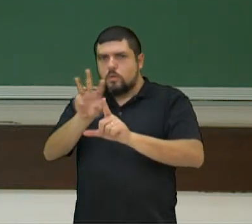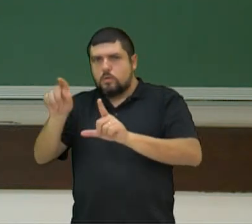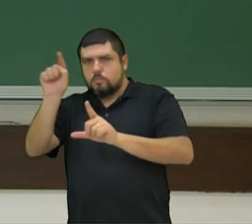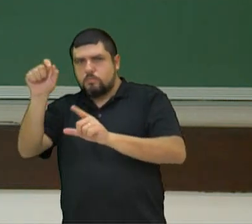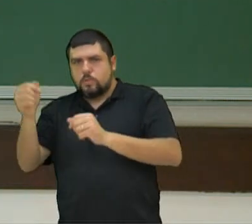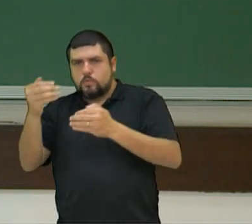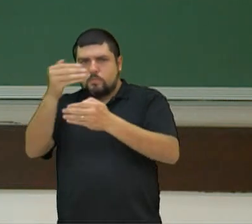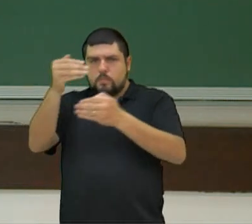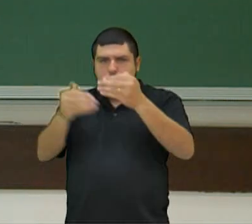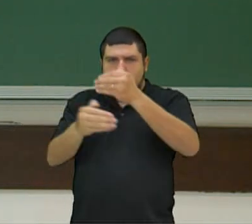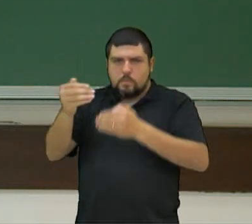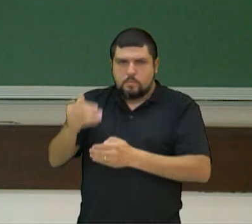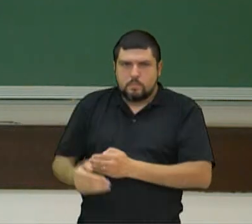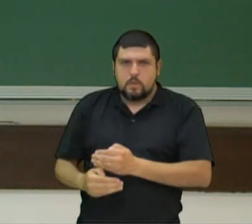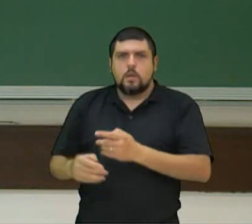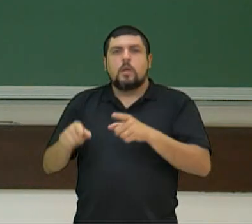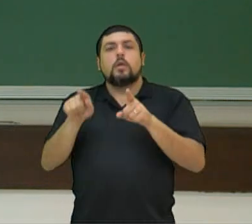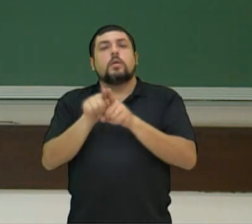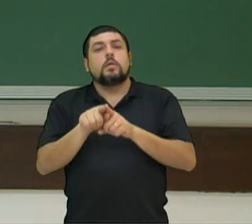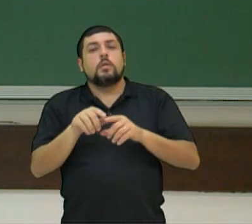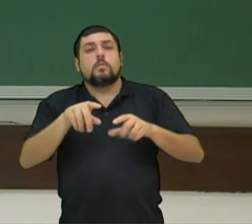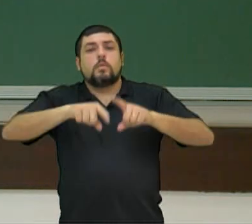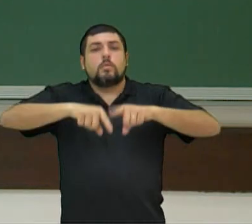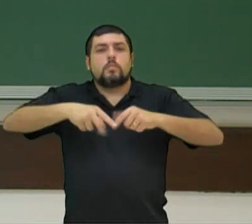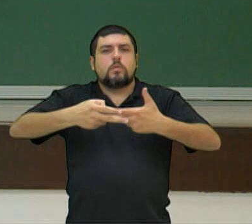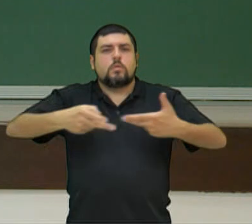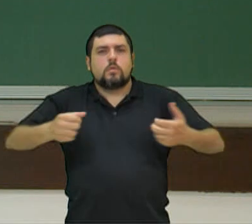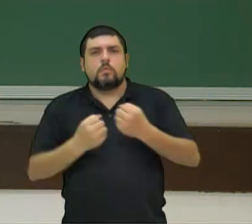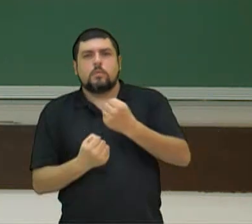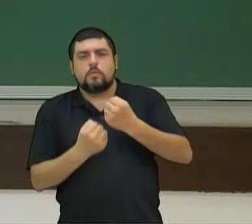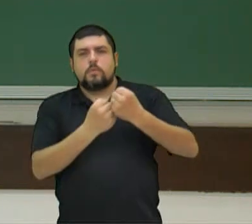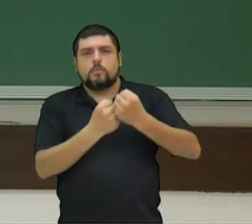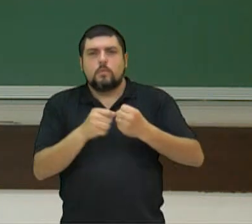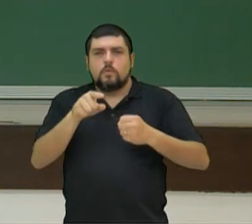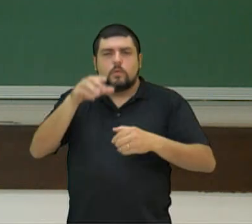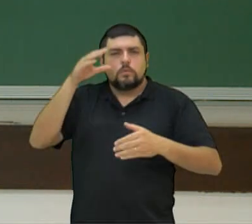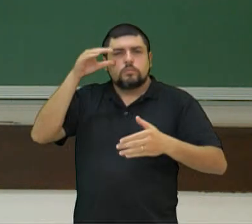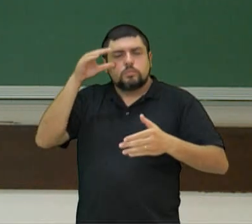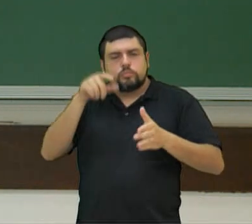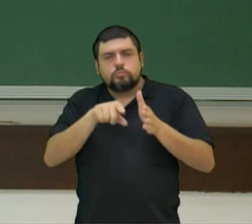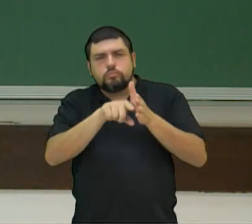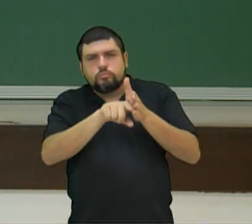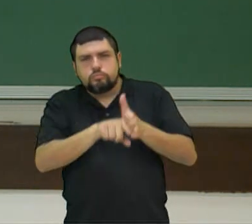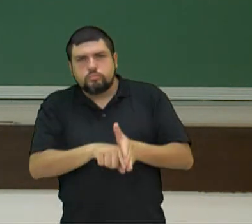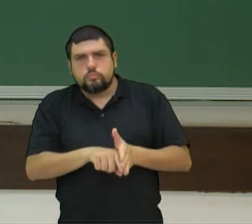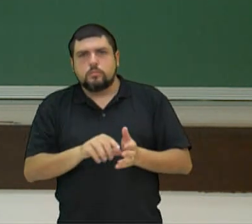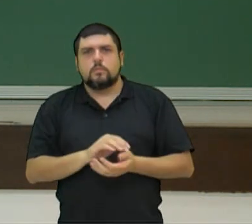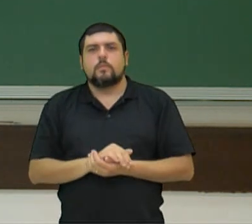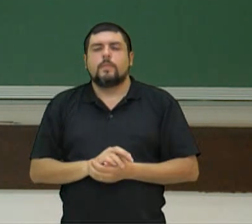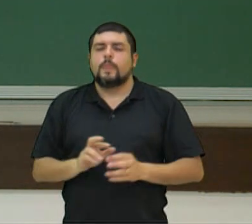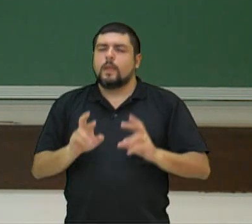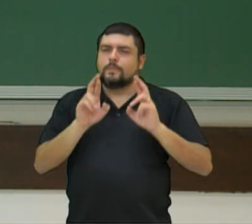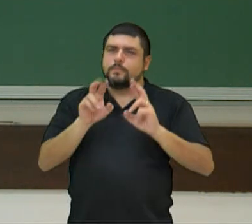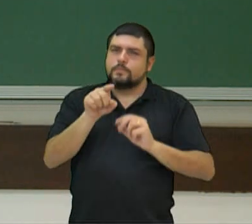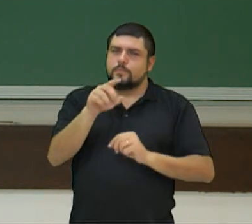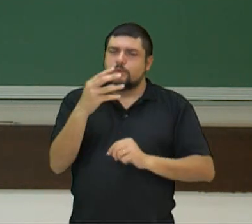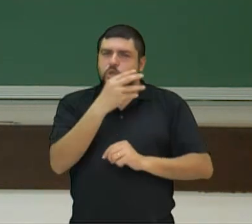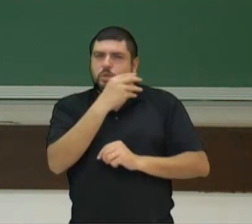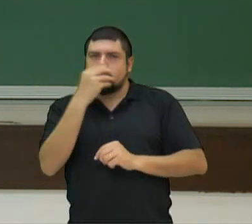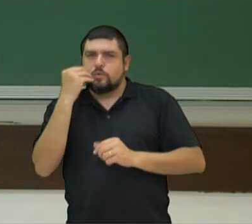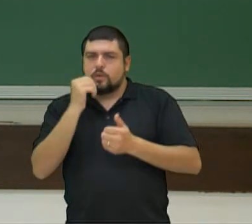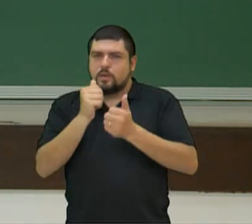e também tem um outro material de apoio que você pode consultar, tá? Espero que vocês tenham gostado desse